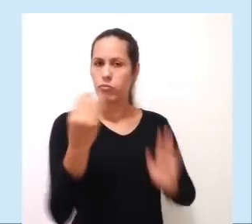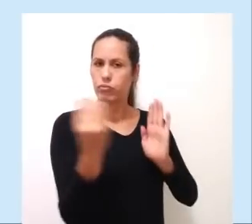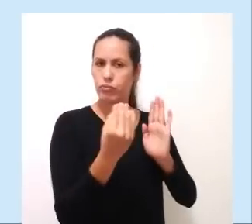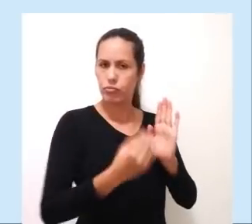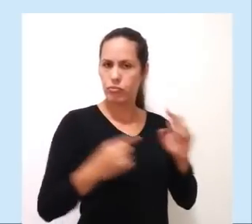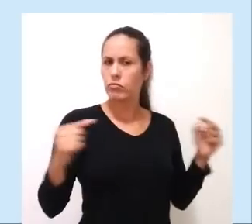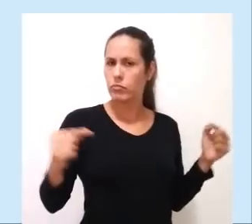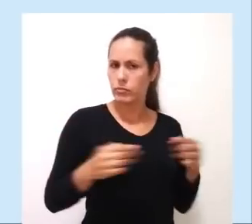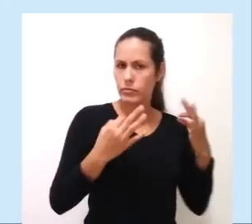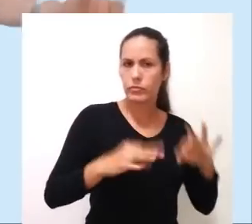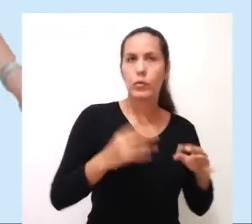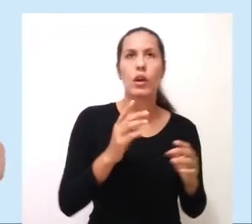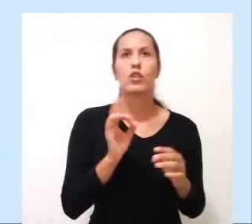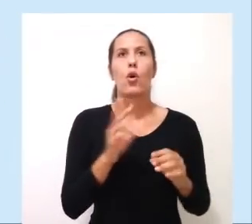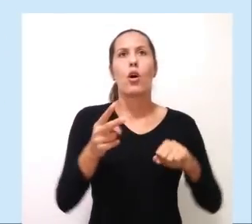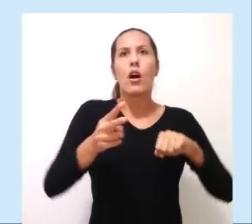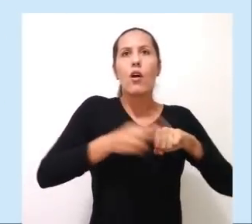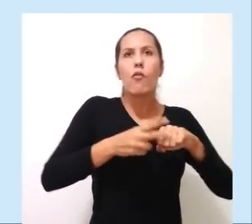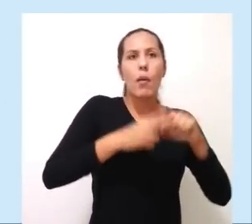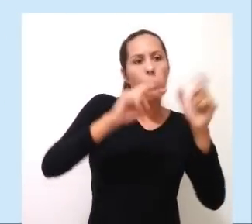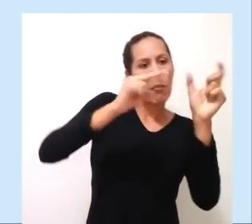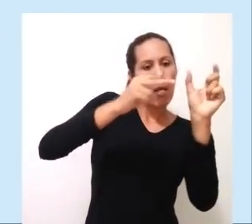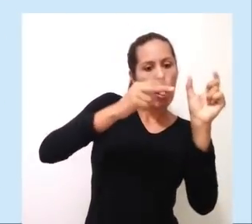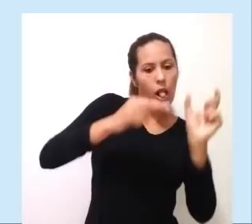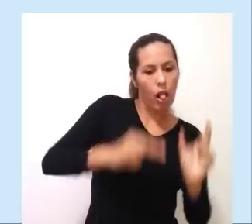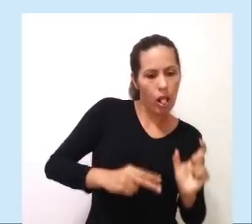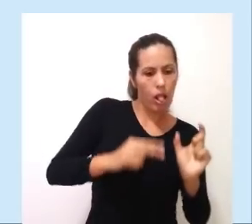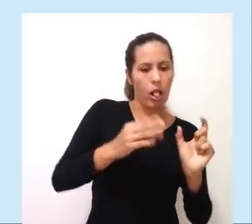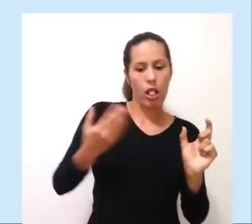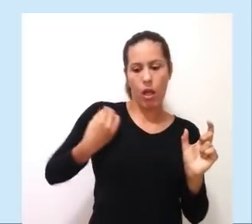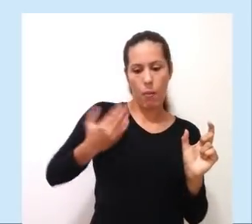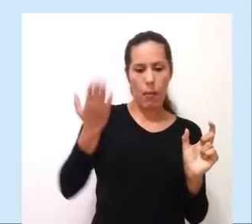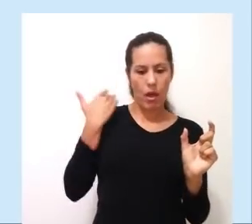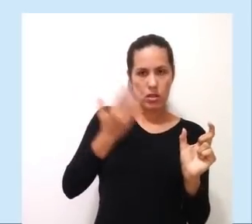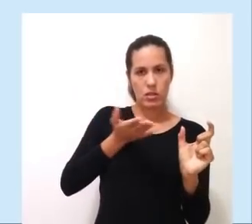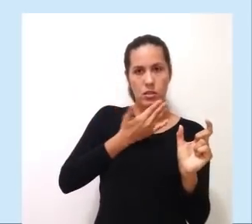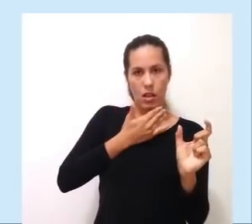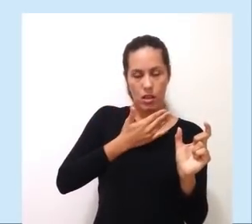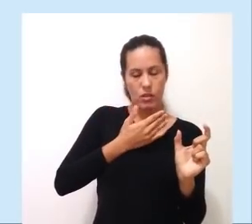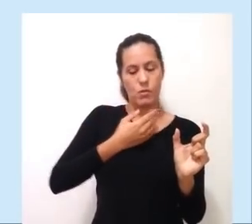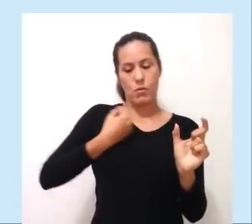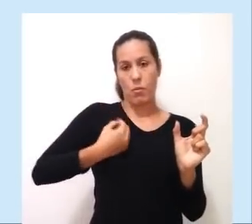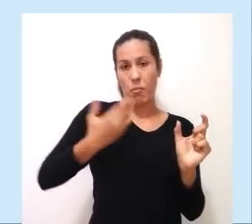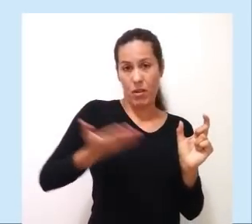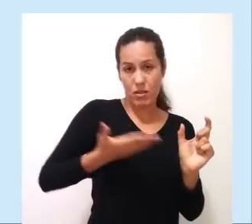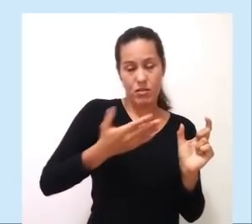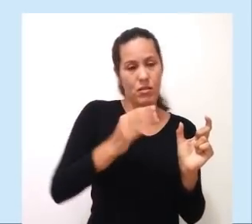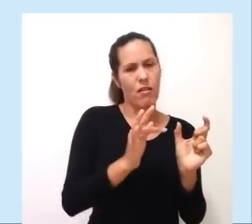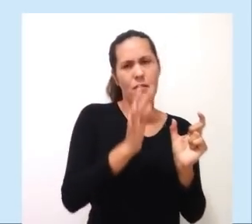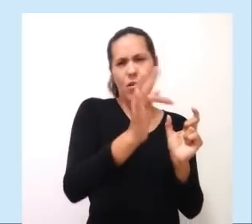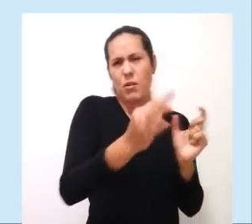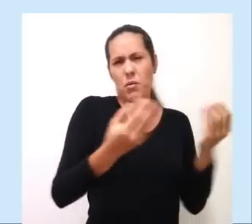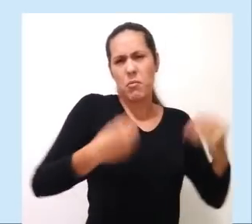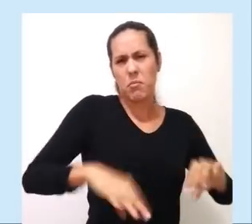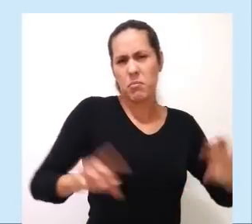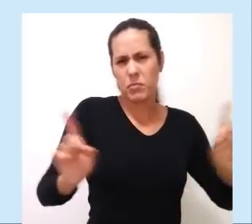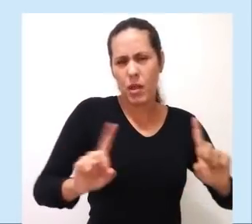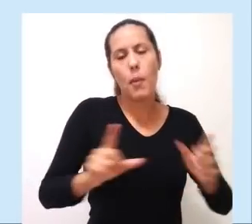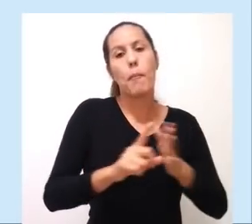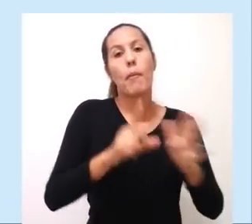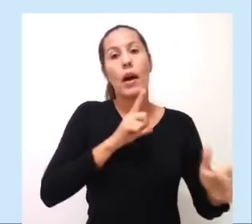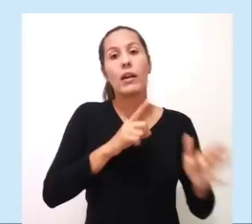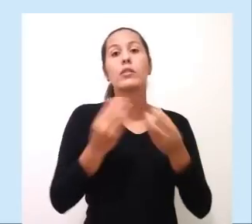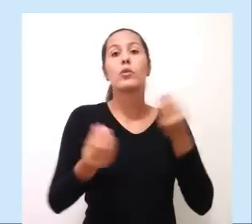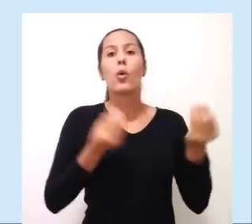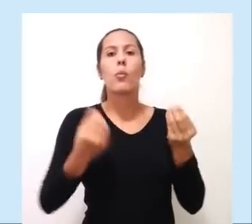presente, o indicativo, o pretérito perfeito, o futuro. Certo? Não é só importante isso, é saber utilizar dentro